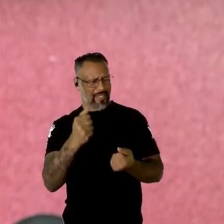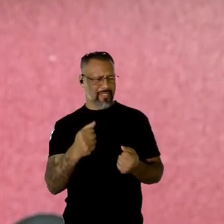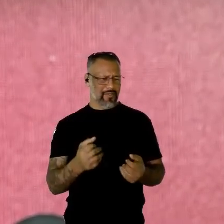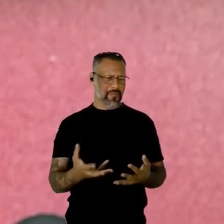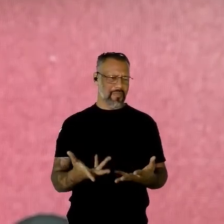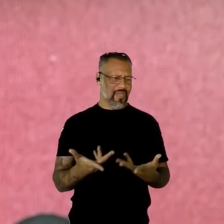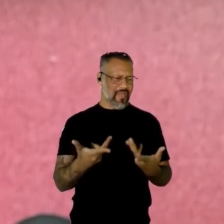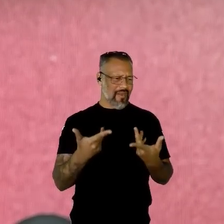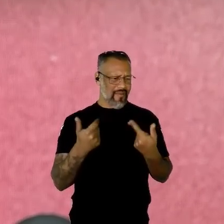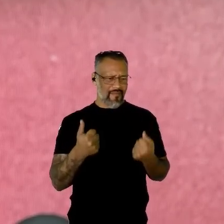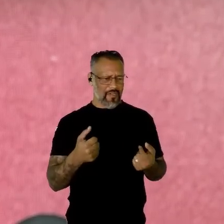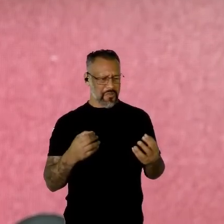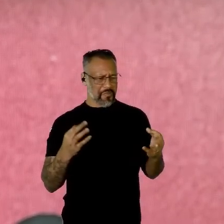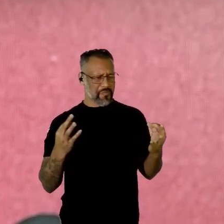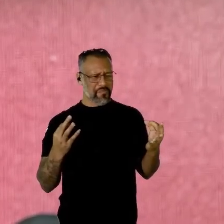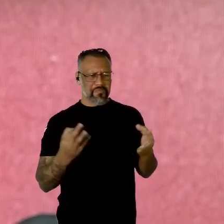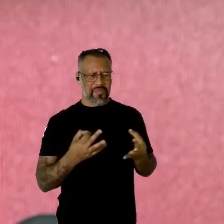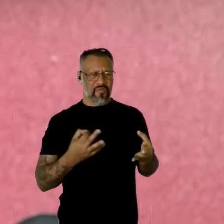encerado